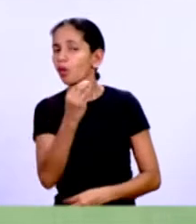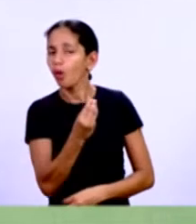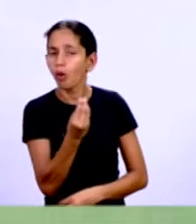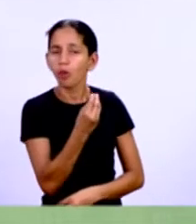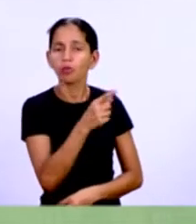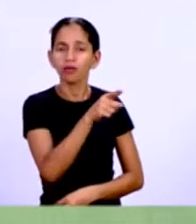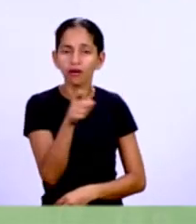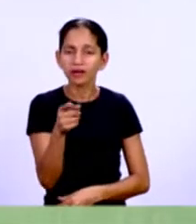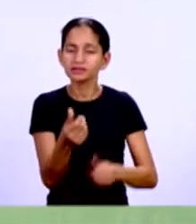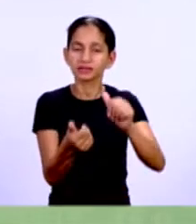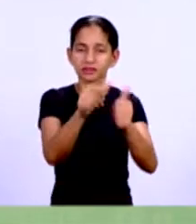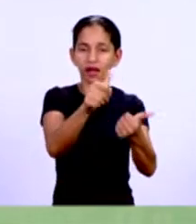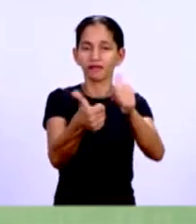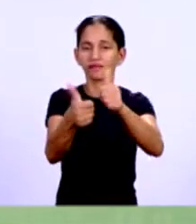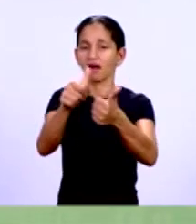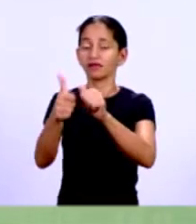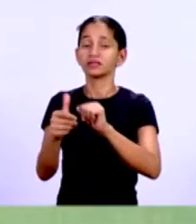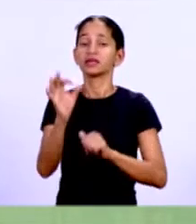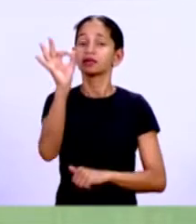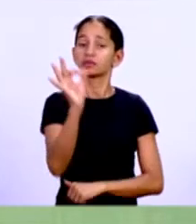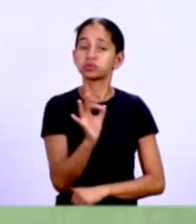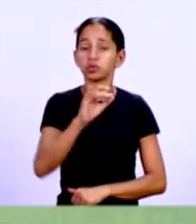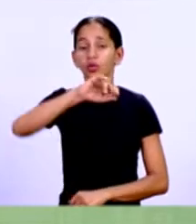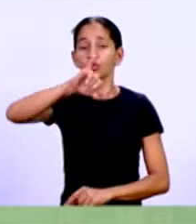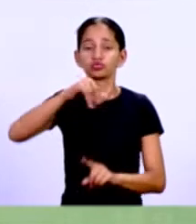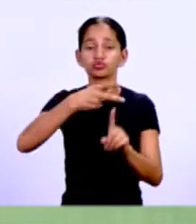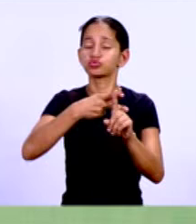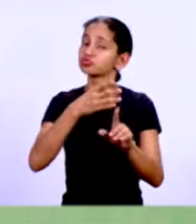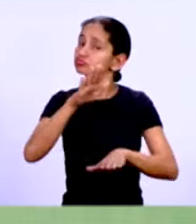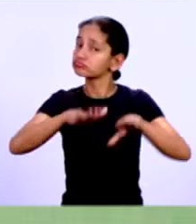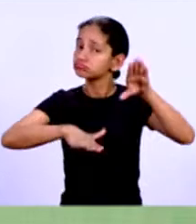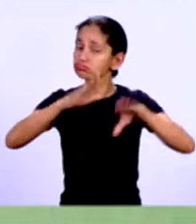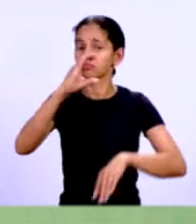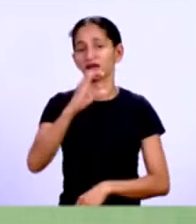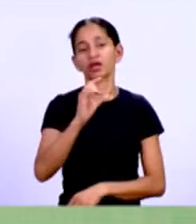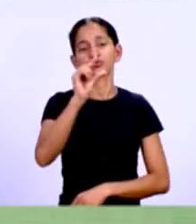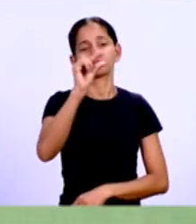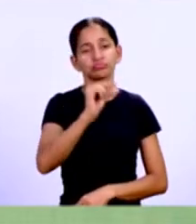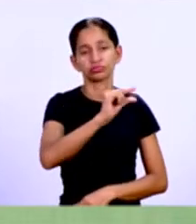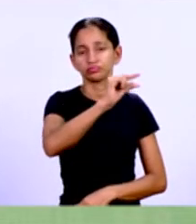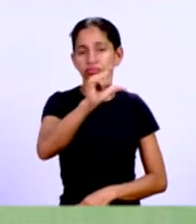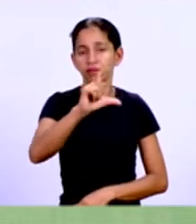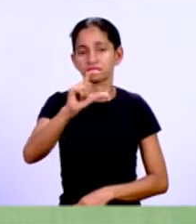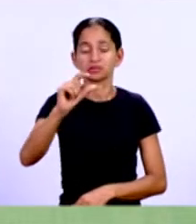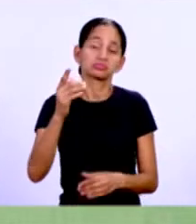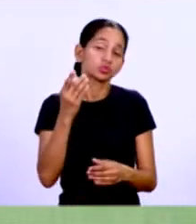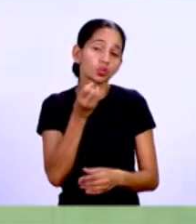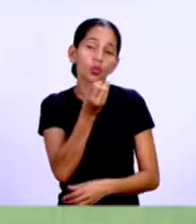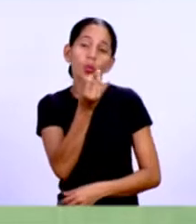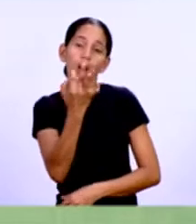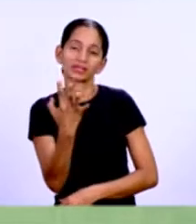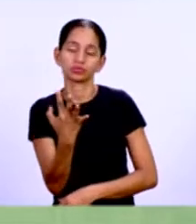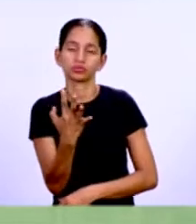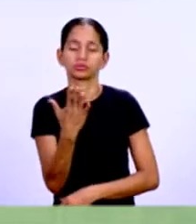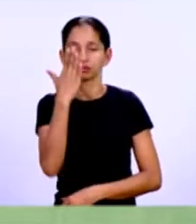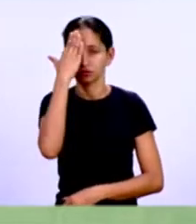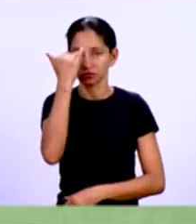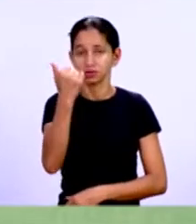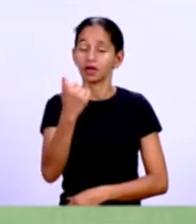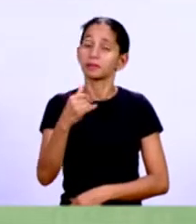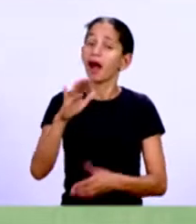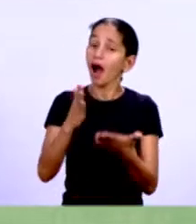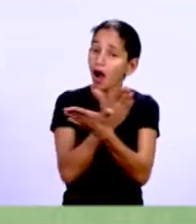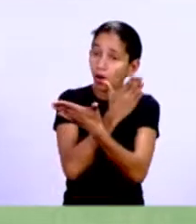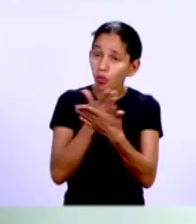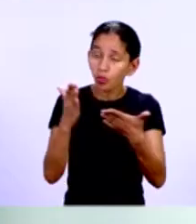aumentos ou baixas na taxa de juro ou no fornecimento de crédito propriamente dito. Gente, algumas ferramentas